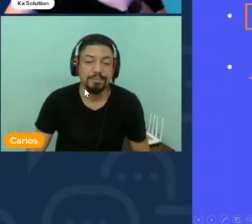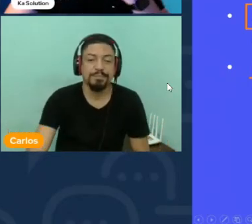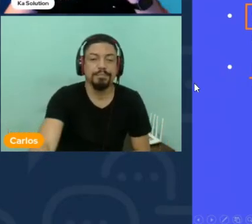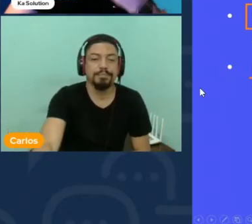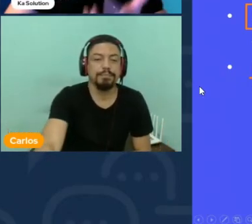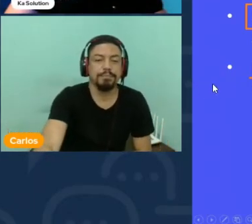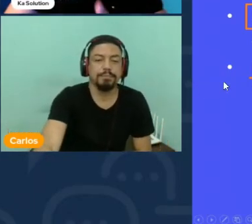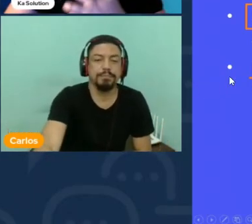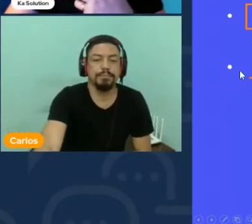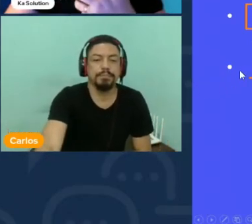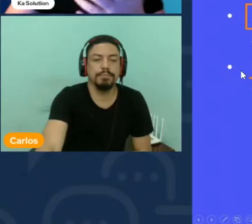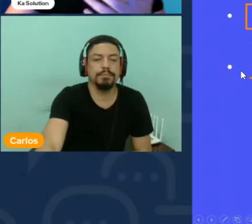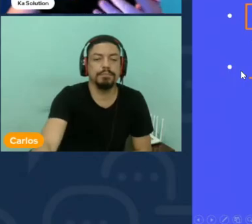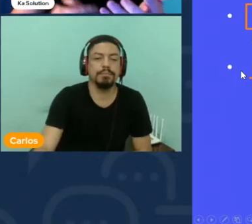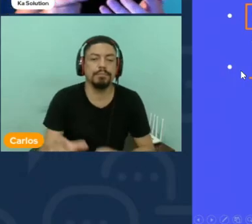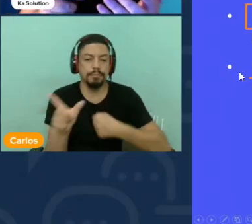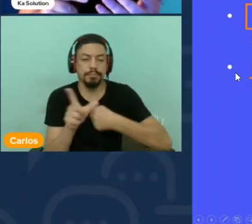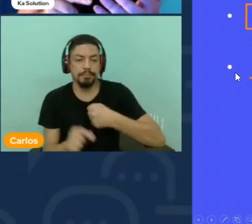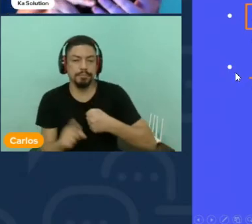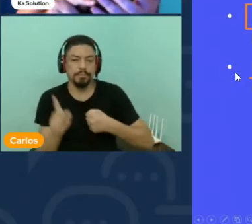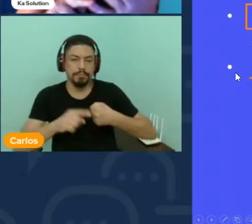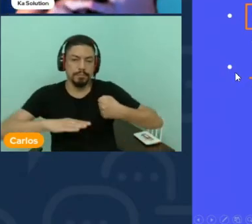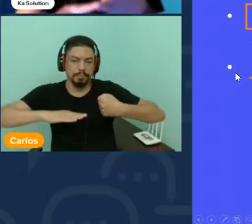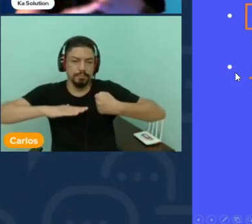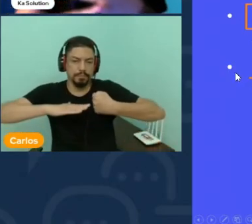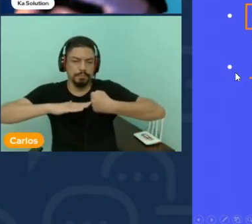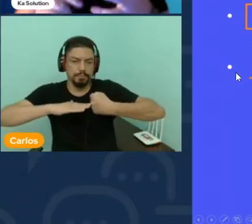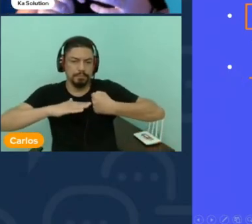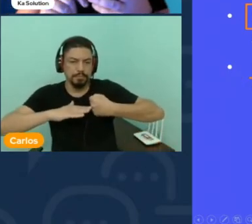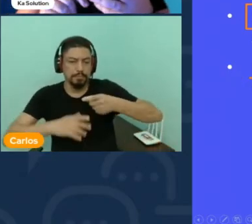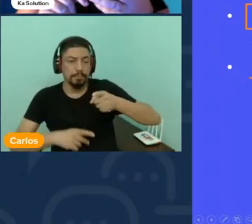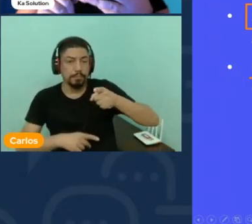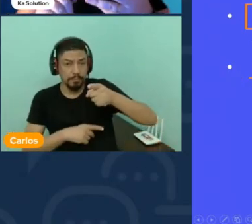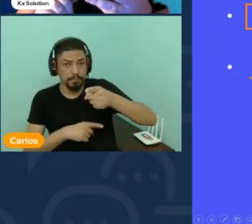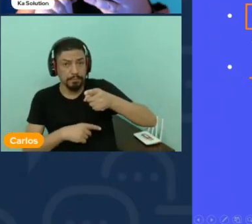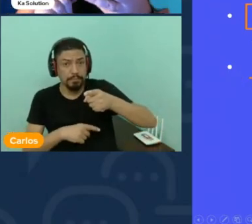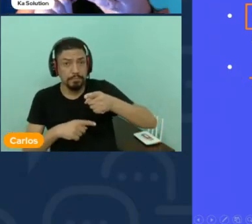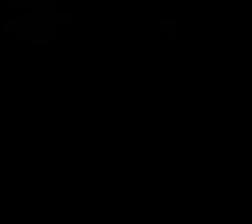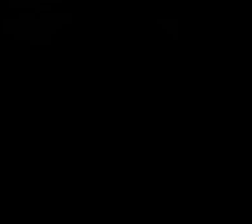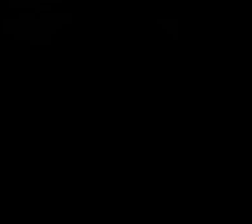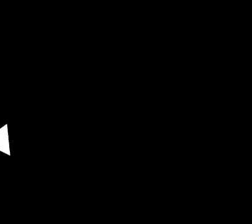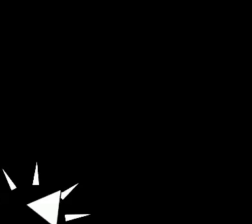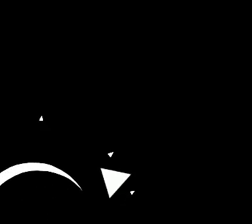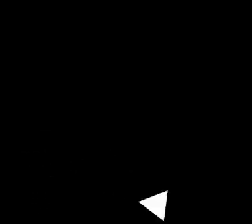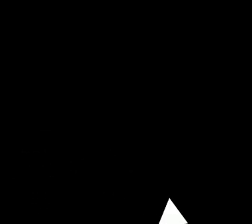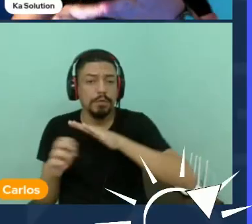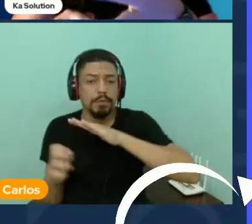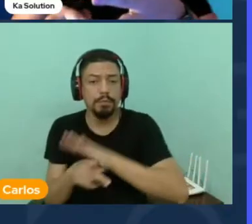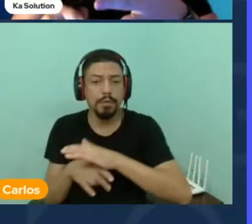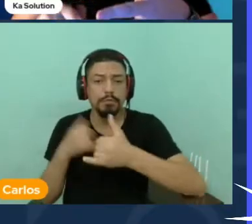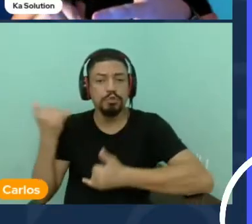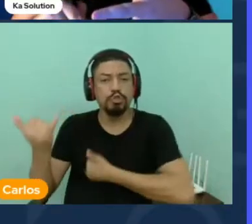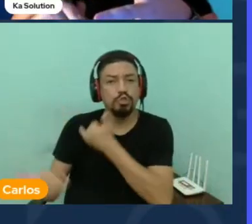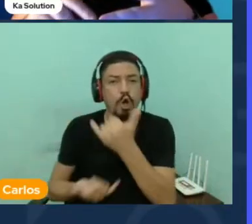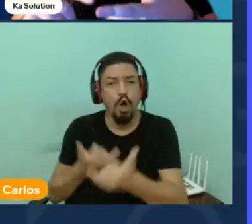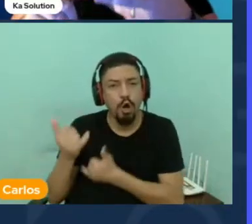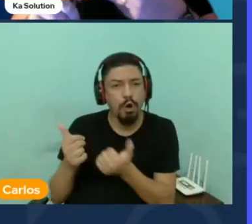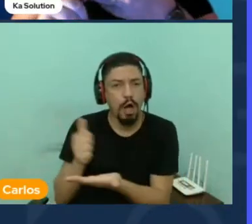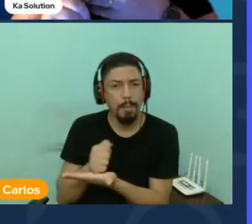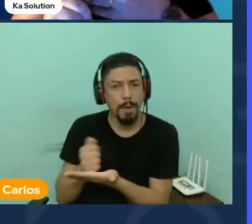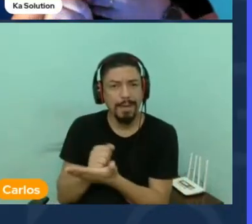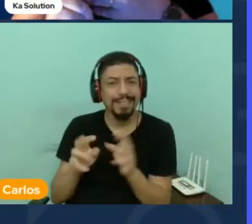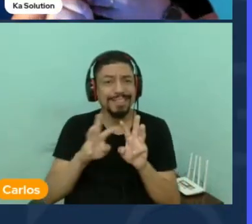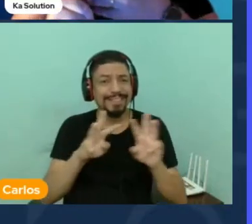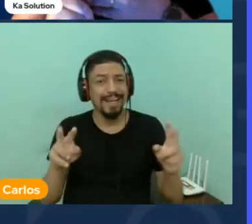banco de dados muito utilizado para empresas de jogos, empresas que têm sites online.